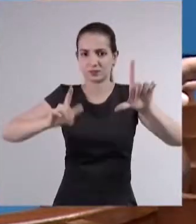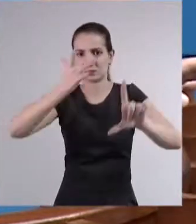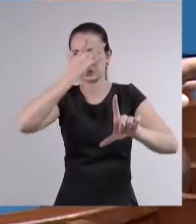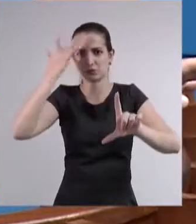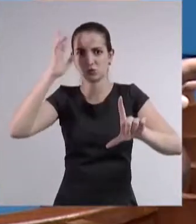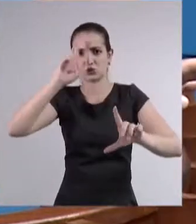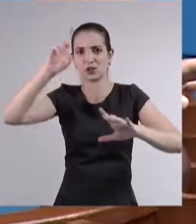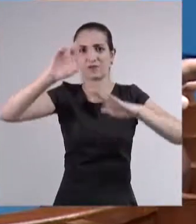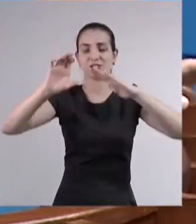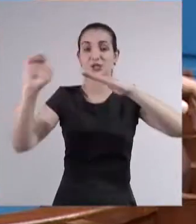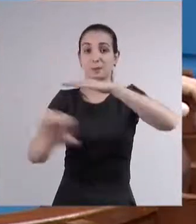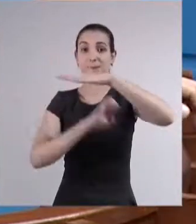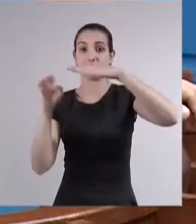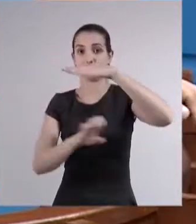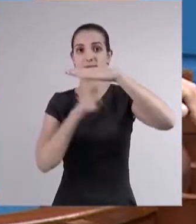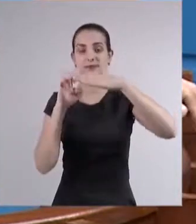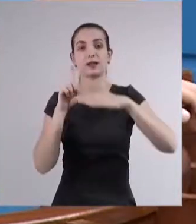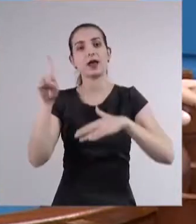na Fiesp.